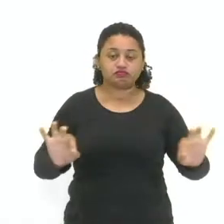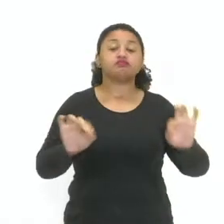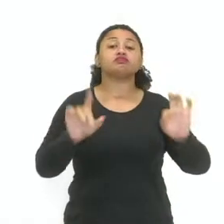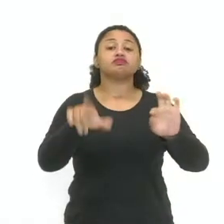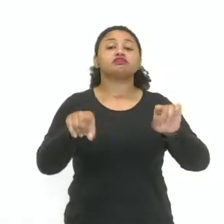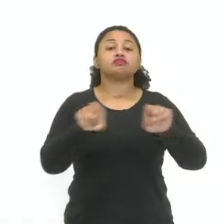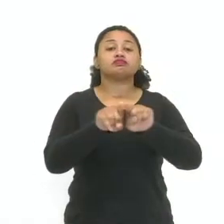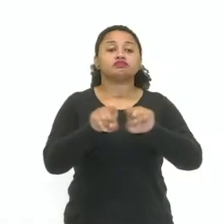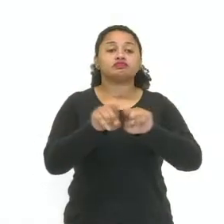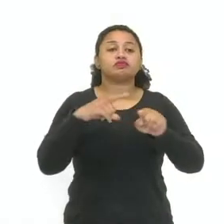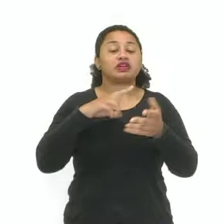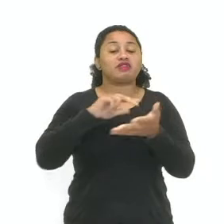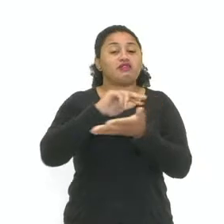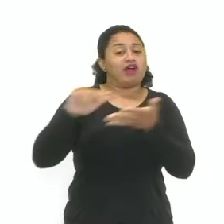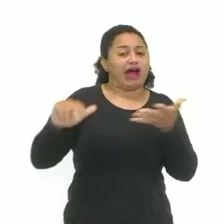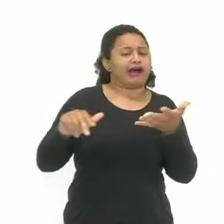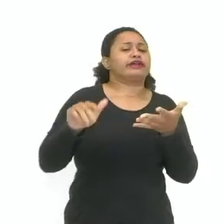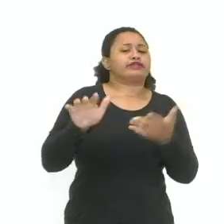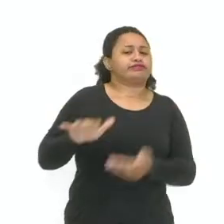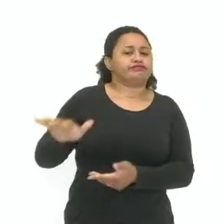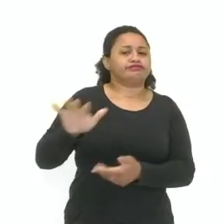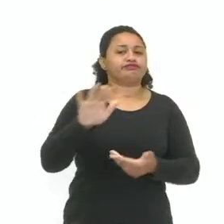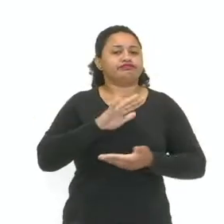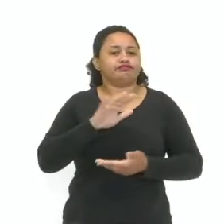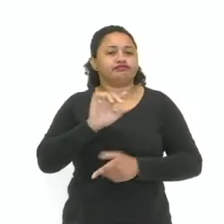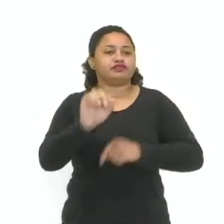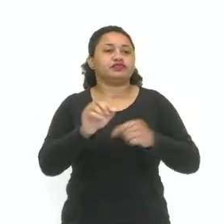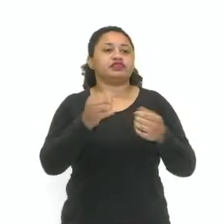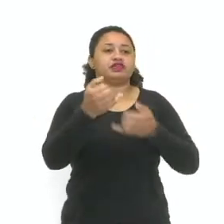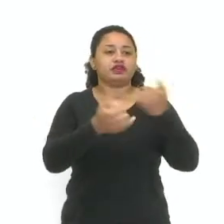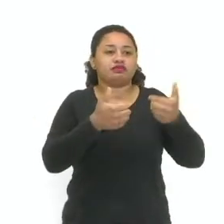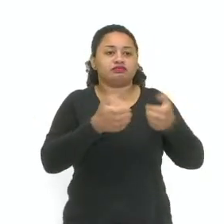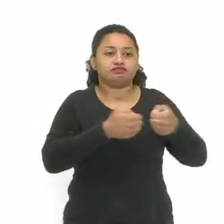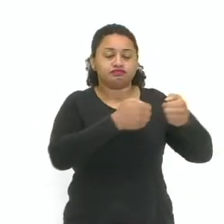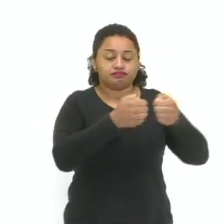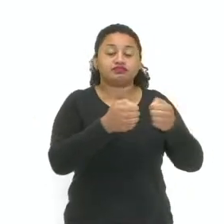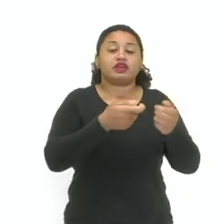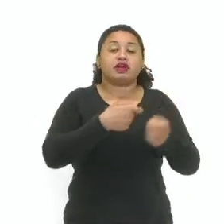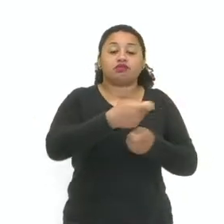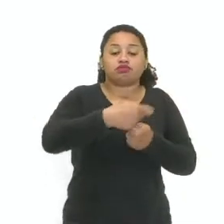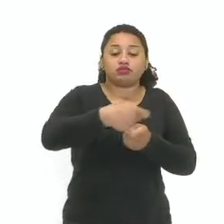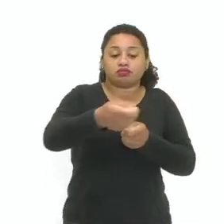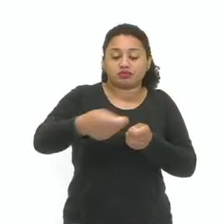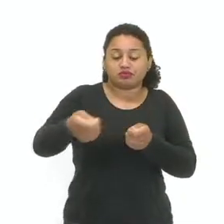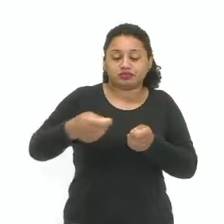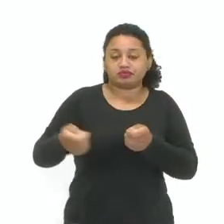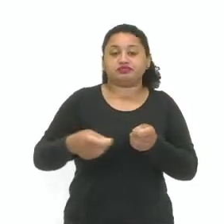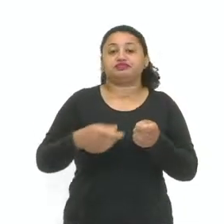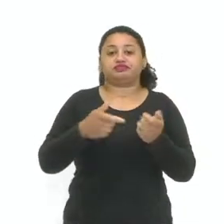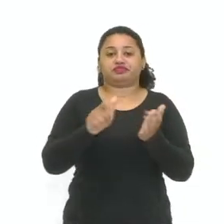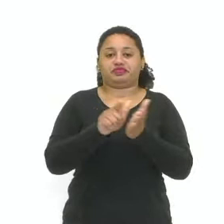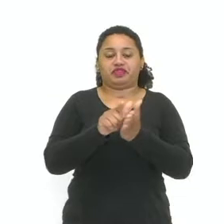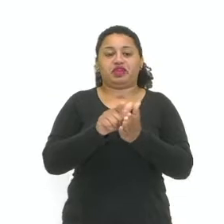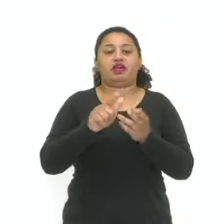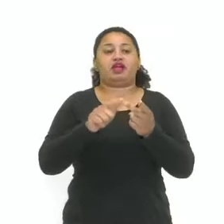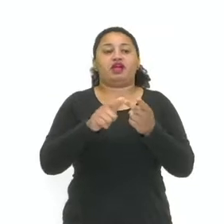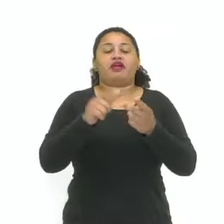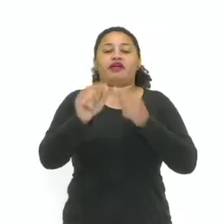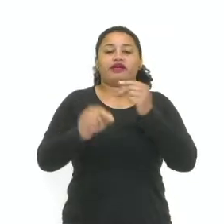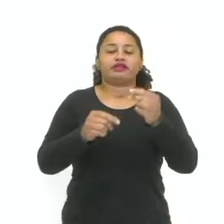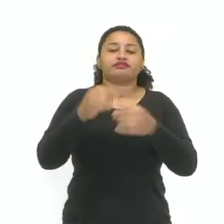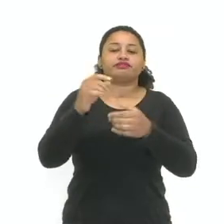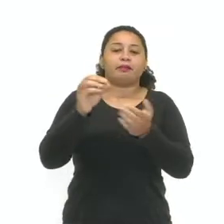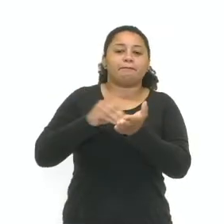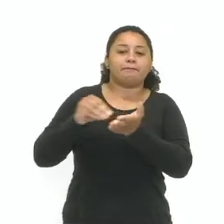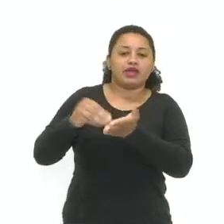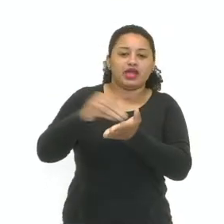presente em várias situações, como nos jogos mais comuns de carta, nos jogos de loteria, na formação